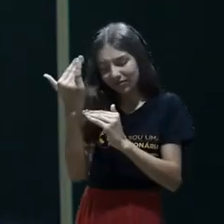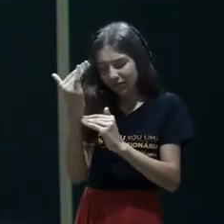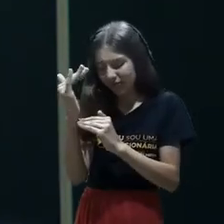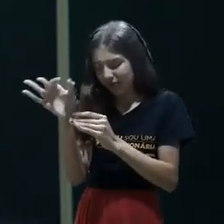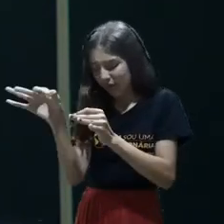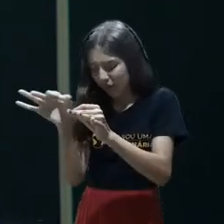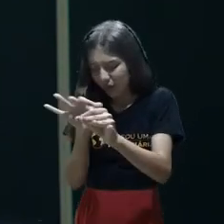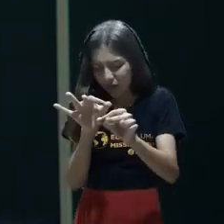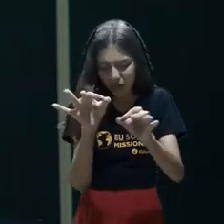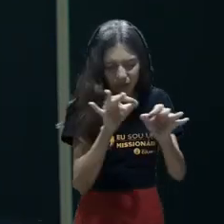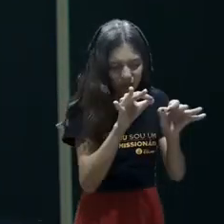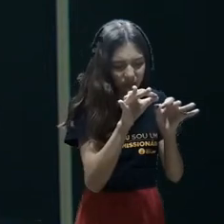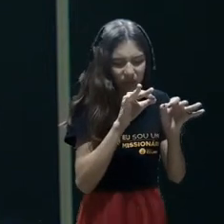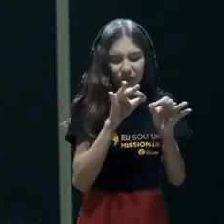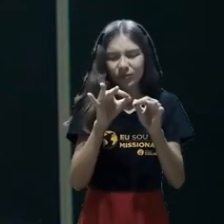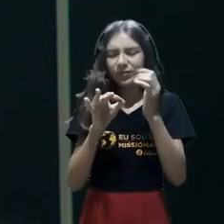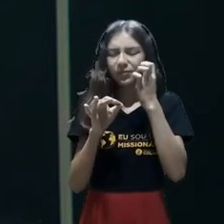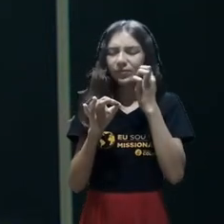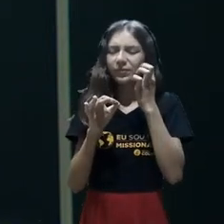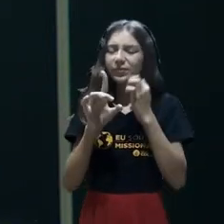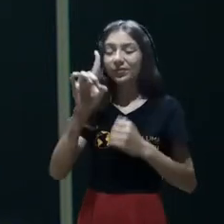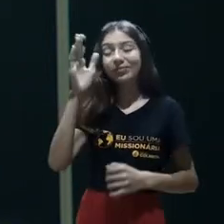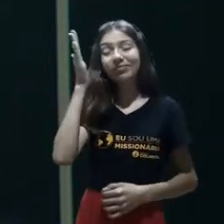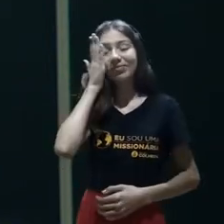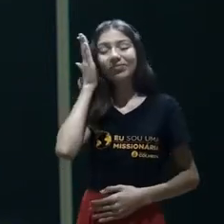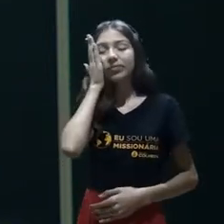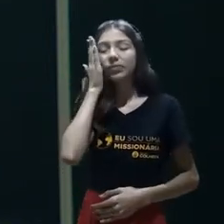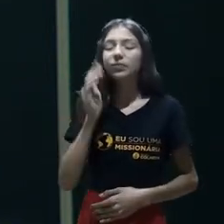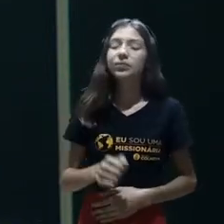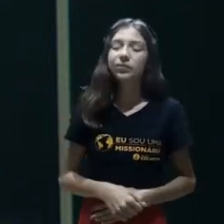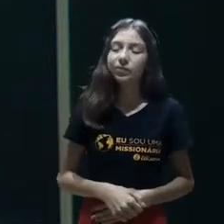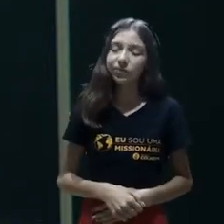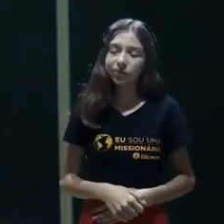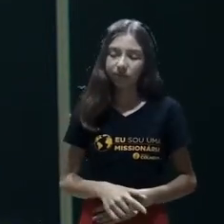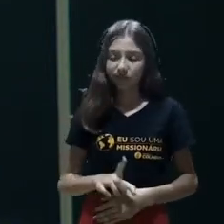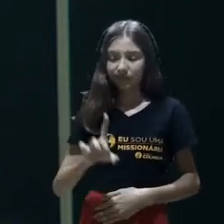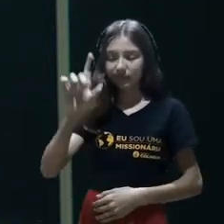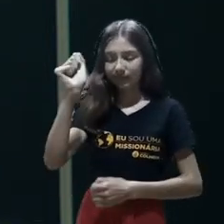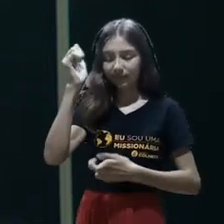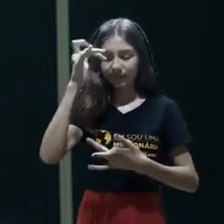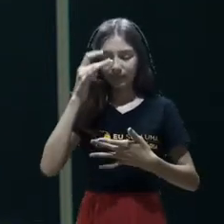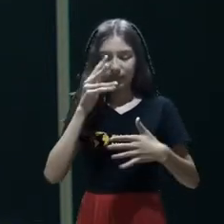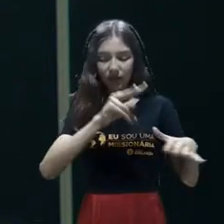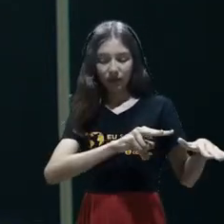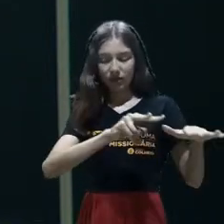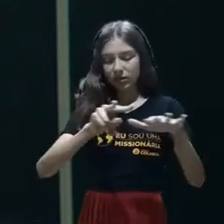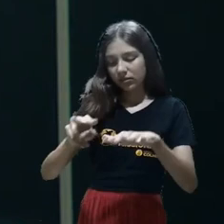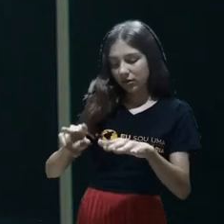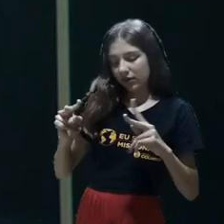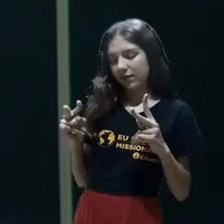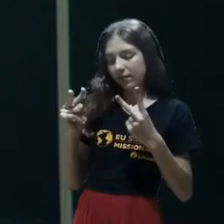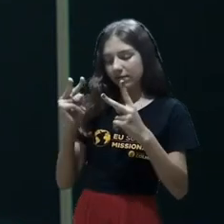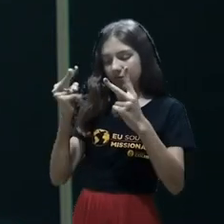aquele que sabe fazer. Senhor, nos dá uma semana de vitória,